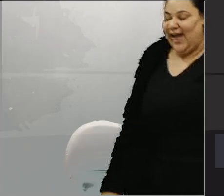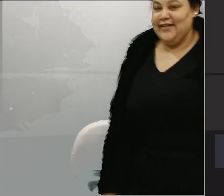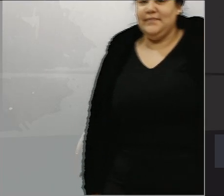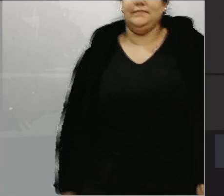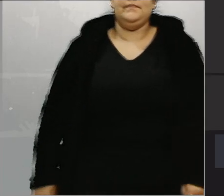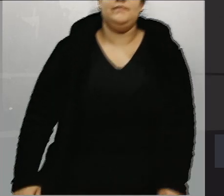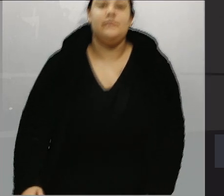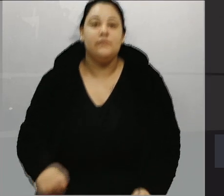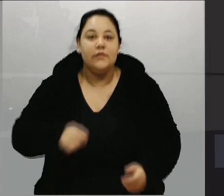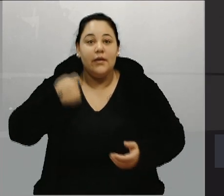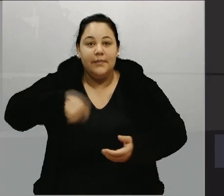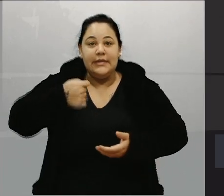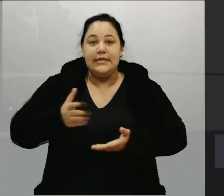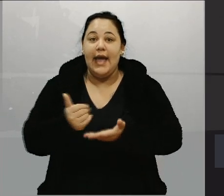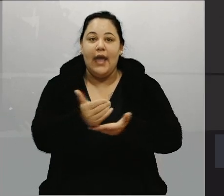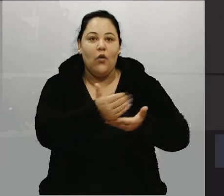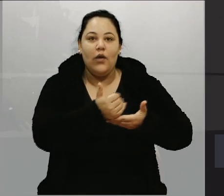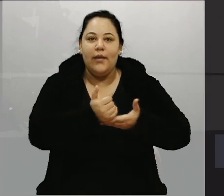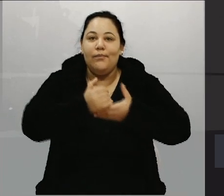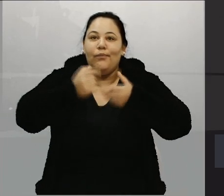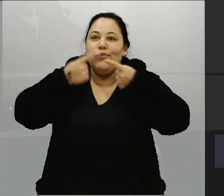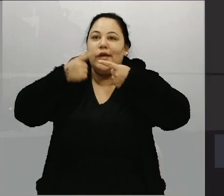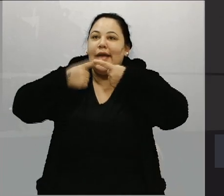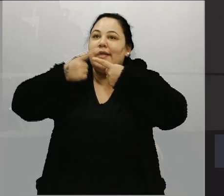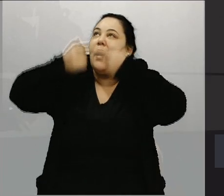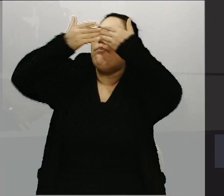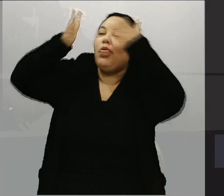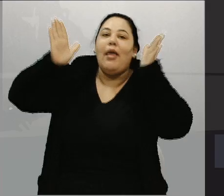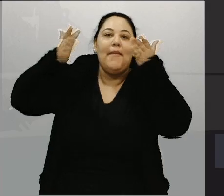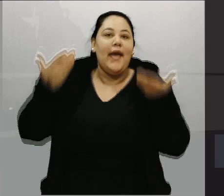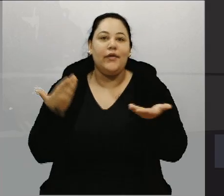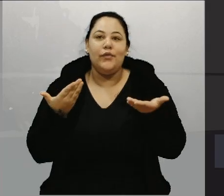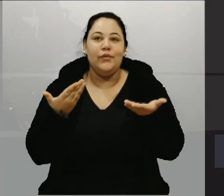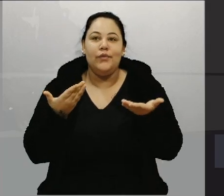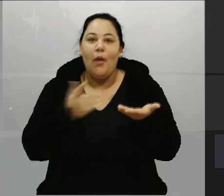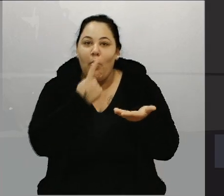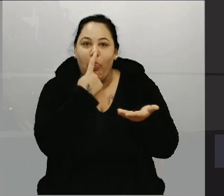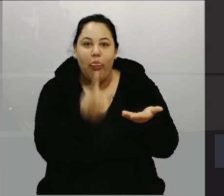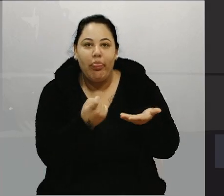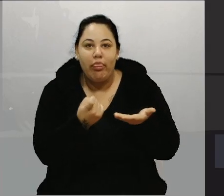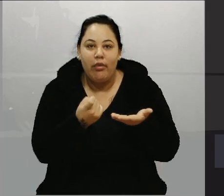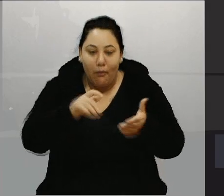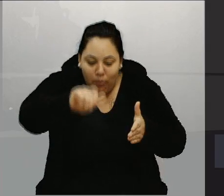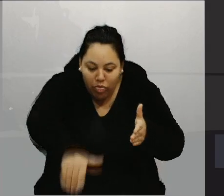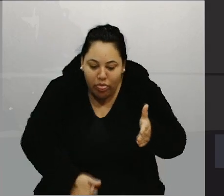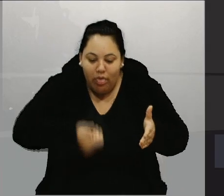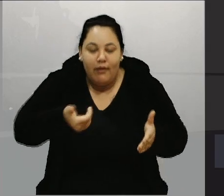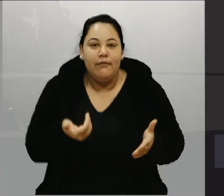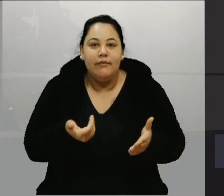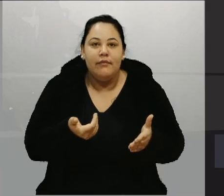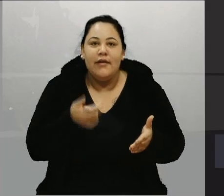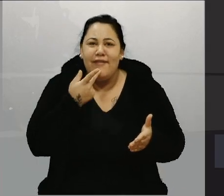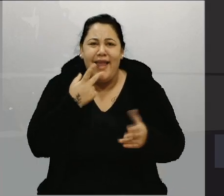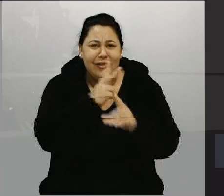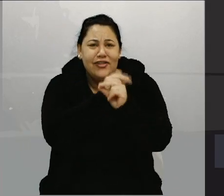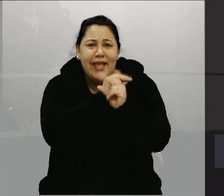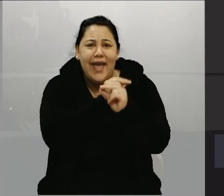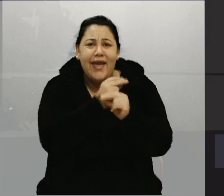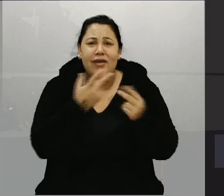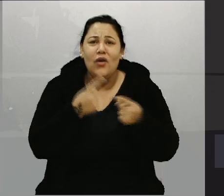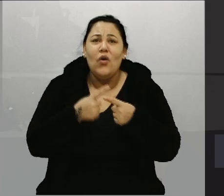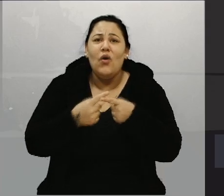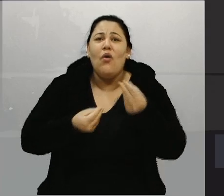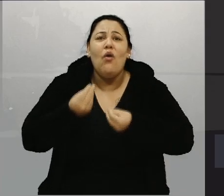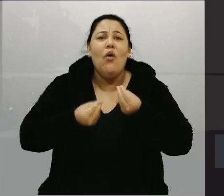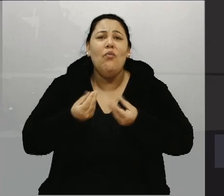que fazer. Tá céu aberto ali o esgoto, tá? Ainda fala de dengue. Querem falar de dengue? Como? Você tá céu aberto.